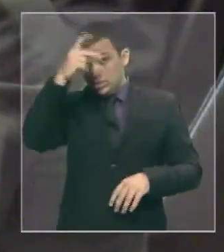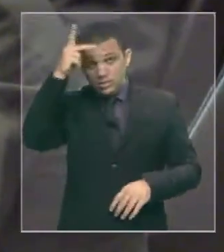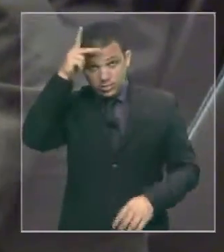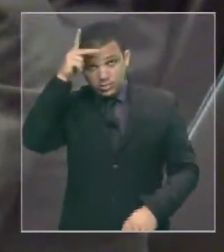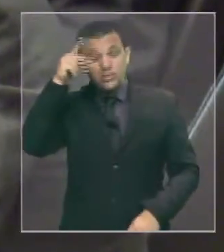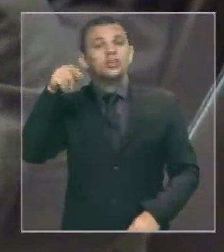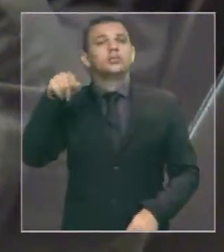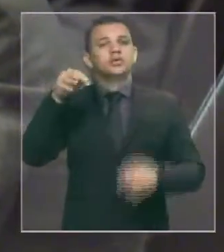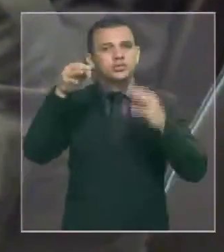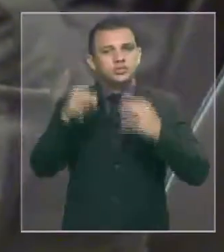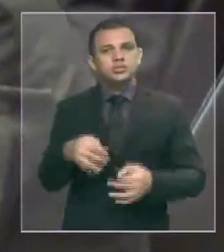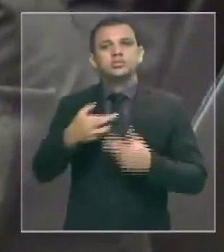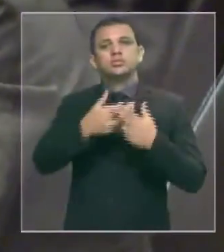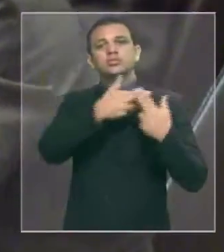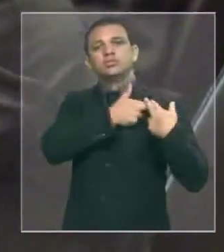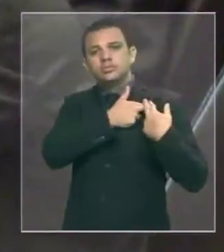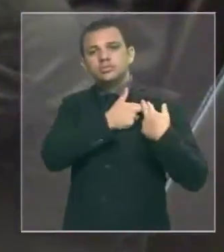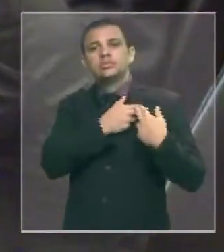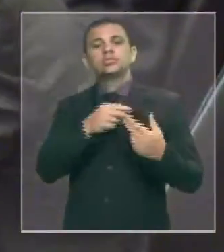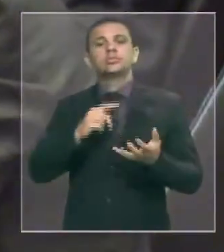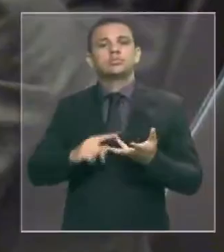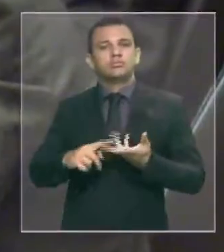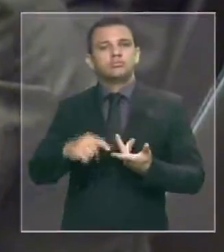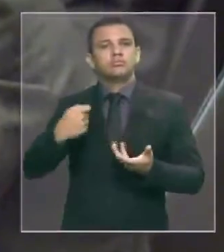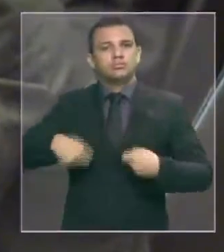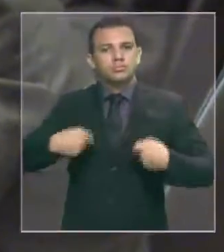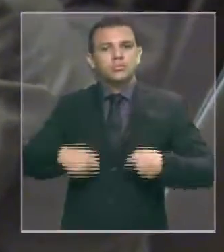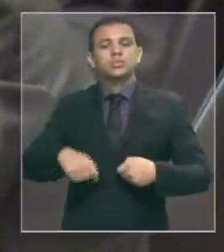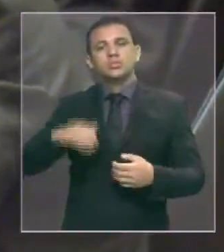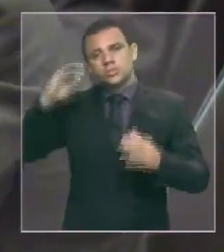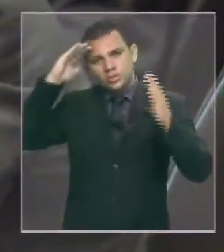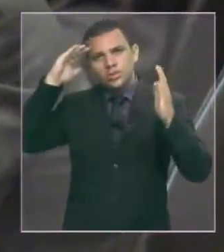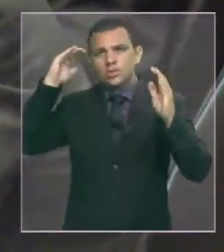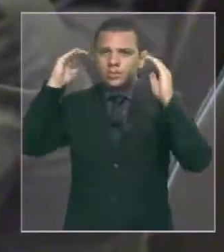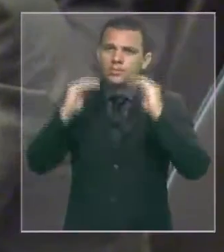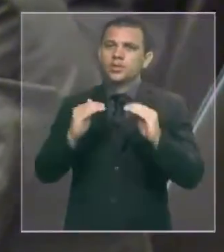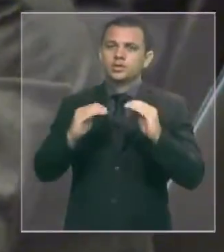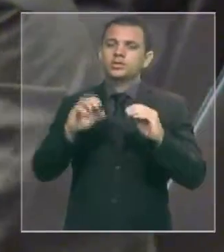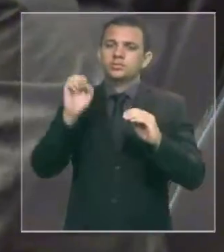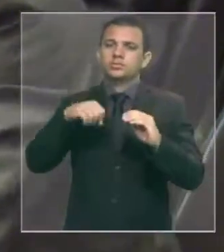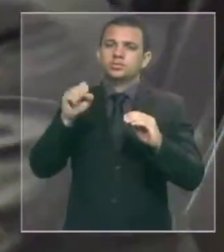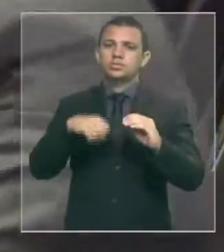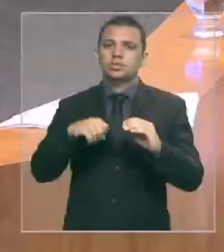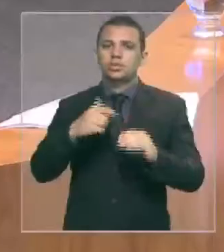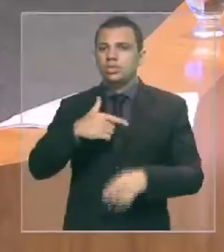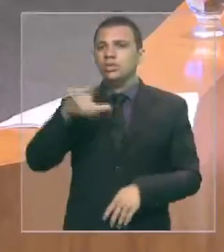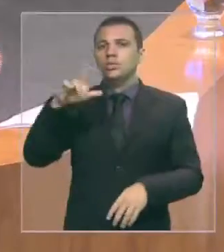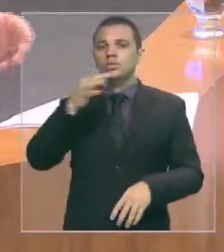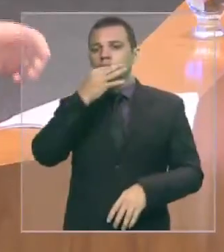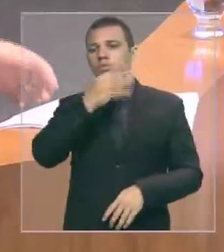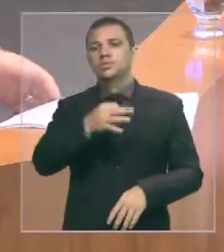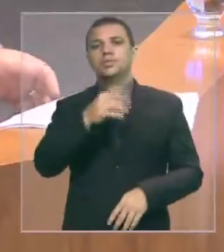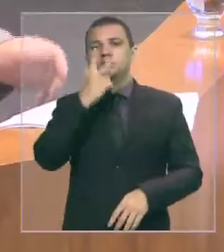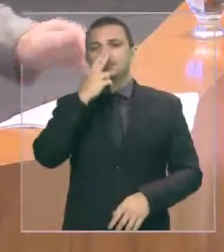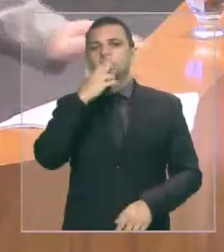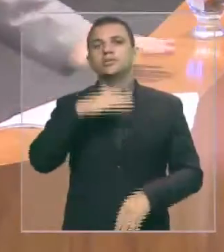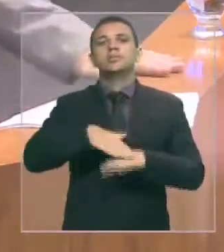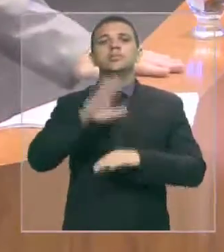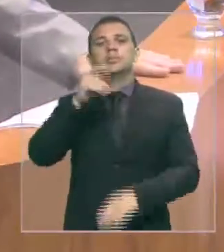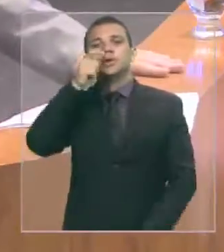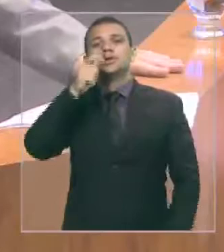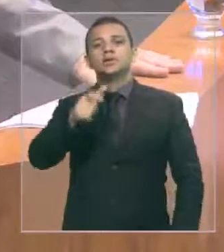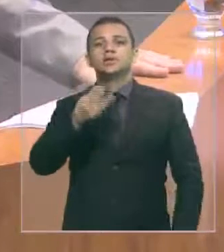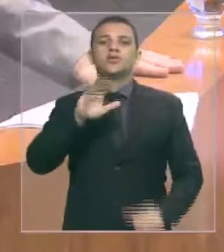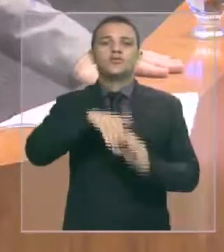me parece mais objetivos eleitoreiros de curto prazo do que propriamente contribuir com a cidade de São Luís. Muito obrigado, meu deputado Otelino,